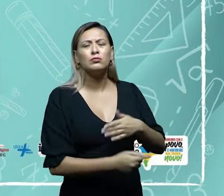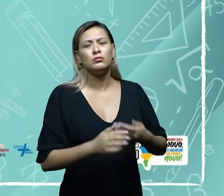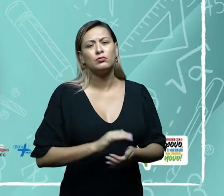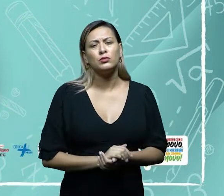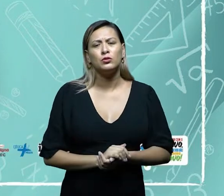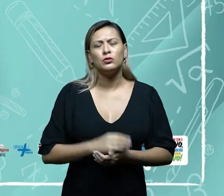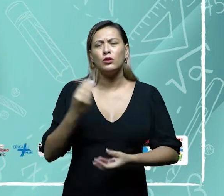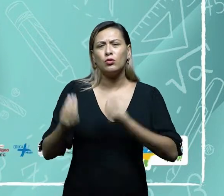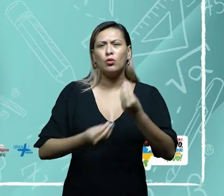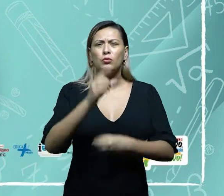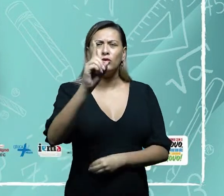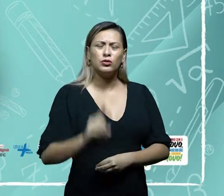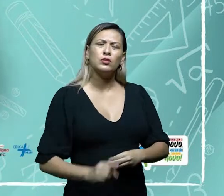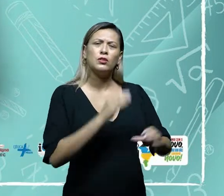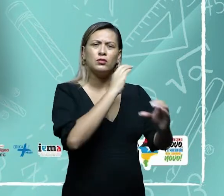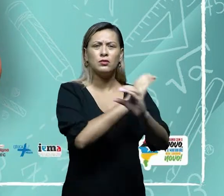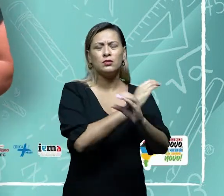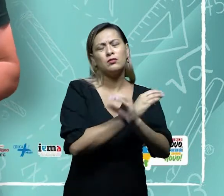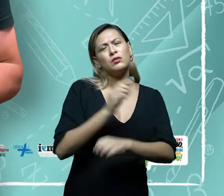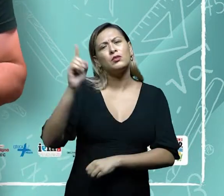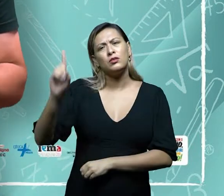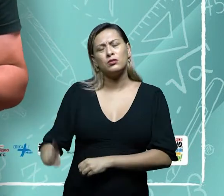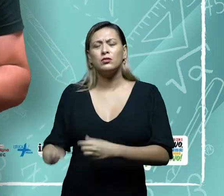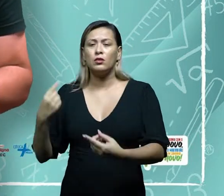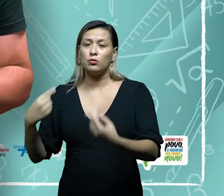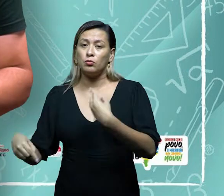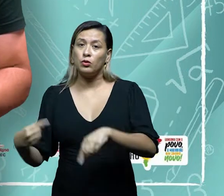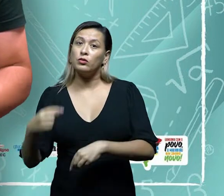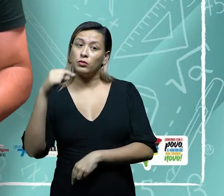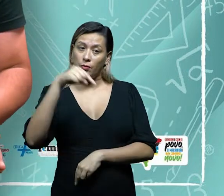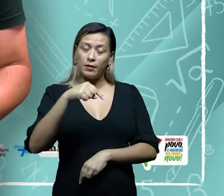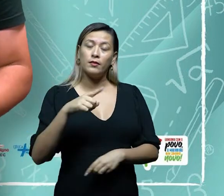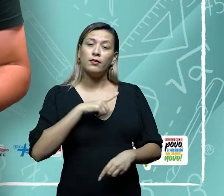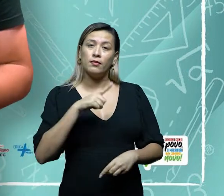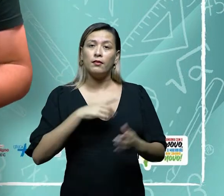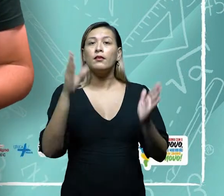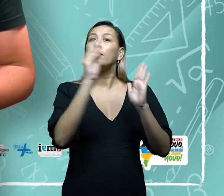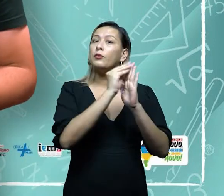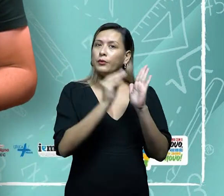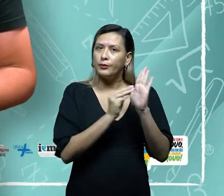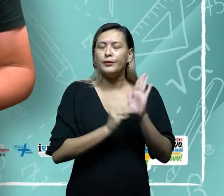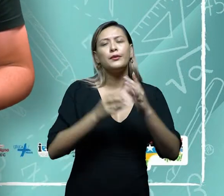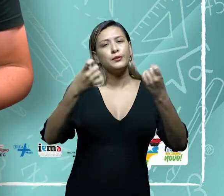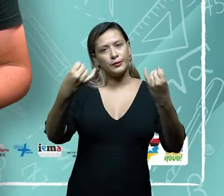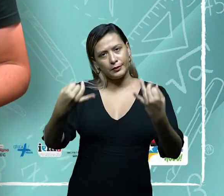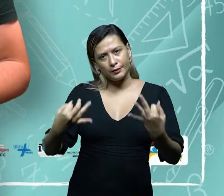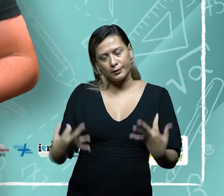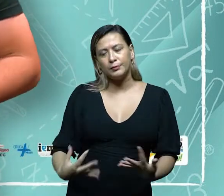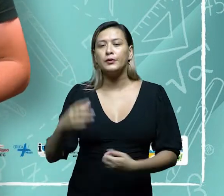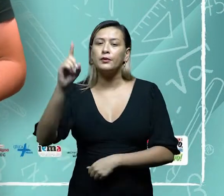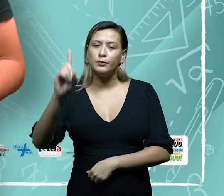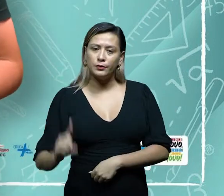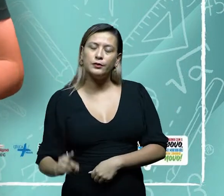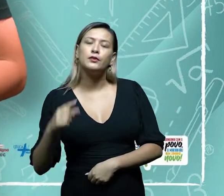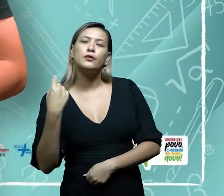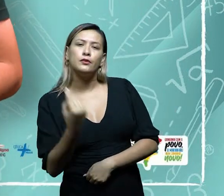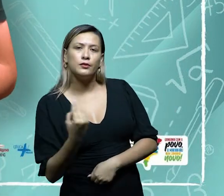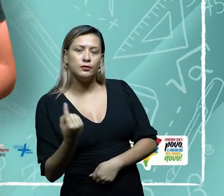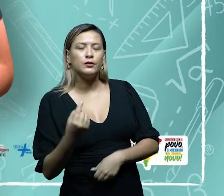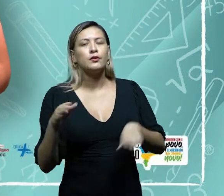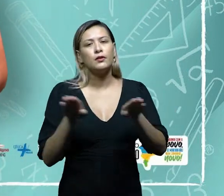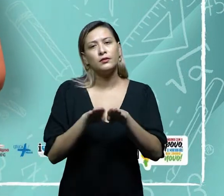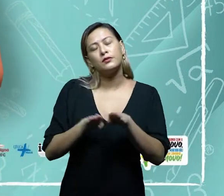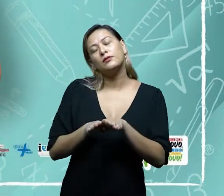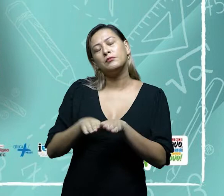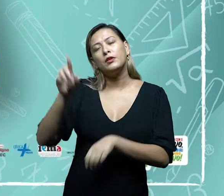dos direitos civis e direitos políticos. Aqui no nosso material a gente tem um conteúdo, né, que fala a respeito desses direitos individuais, civis, ou